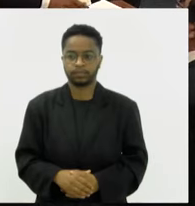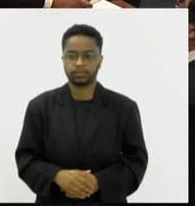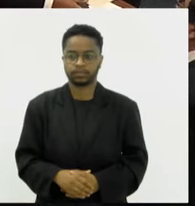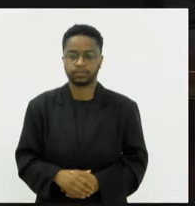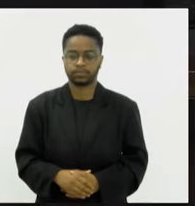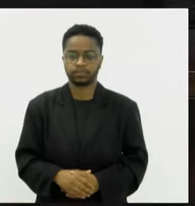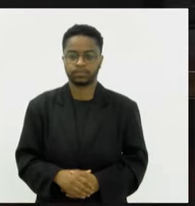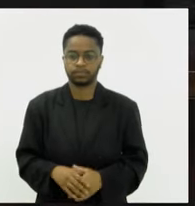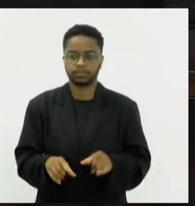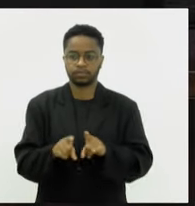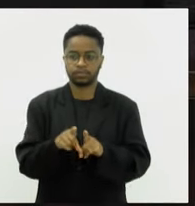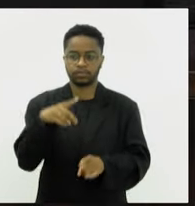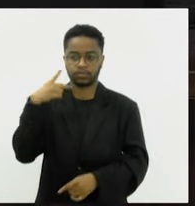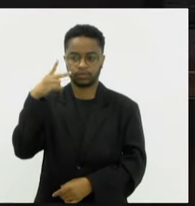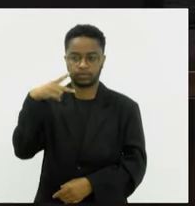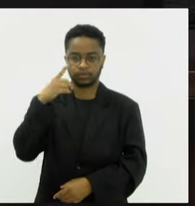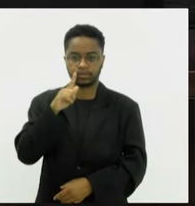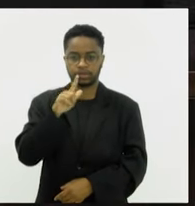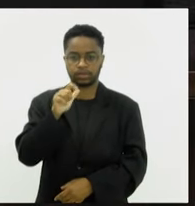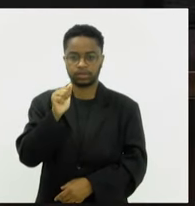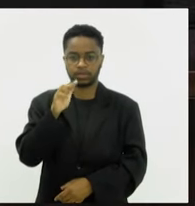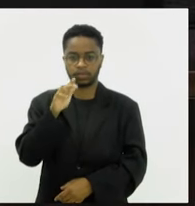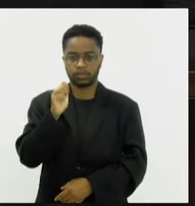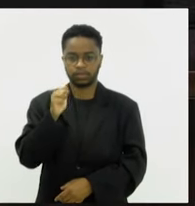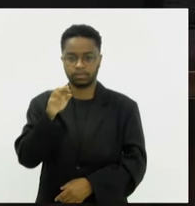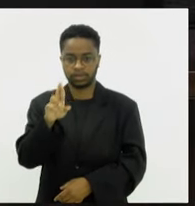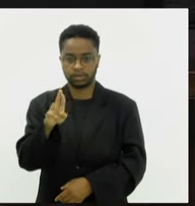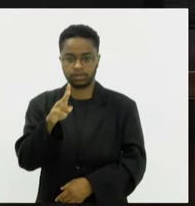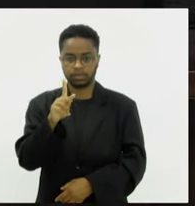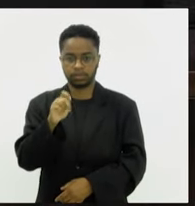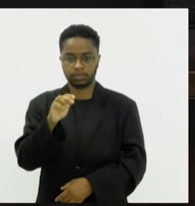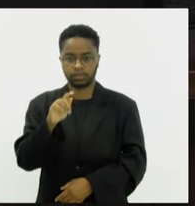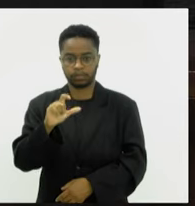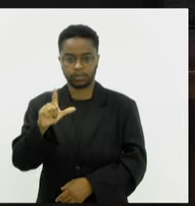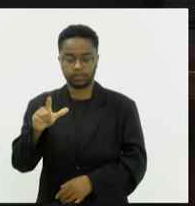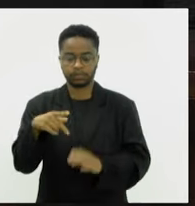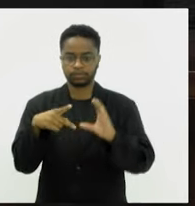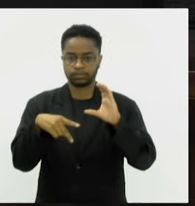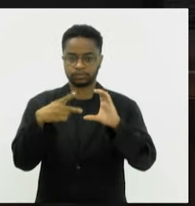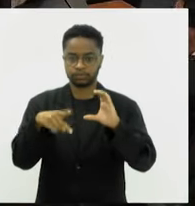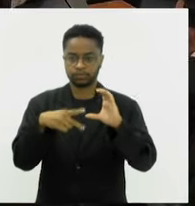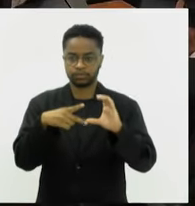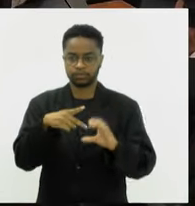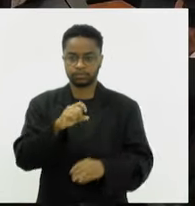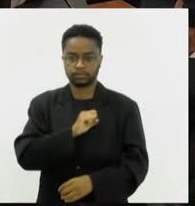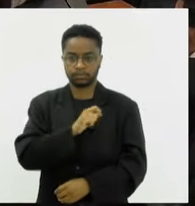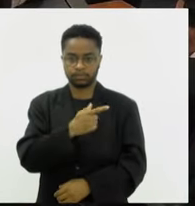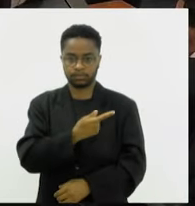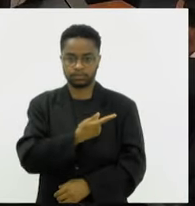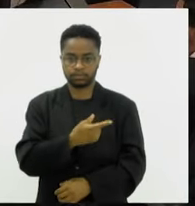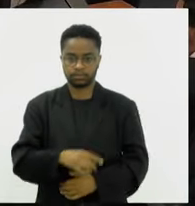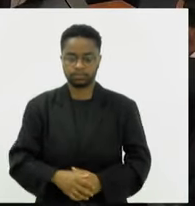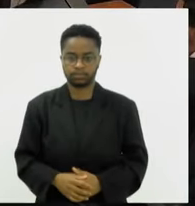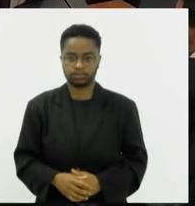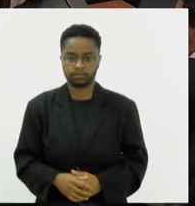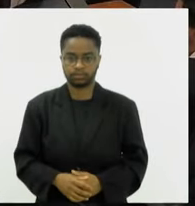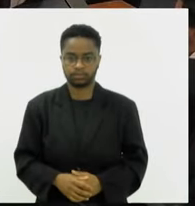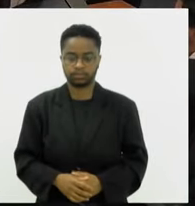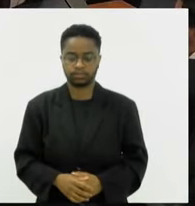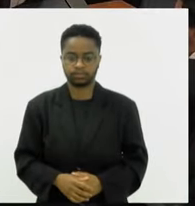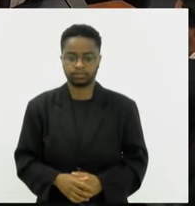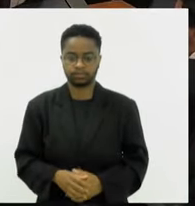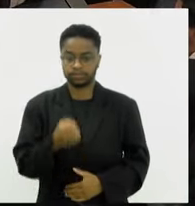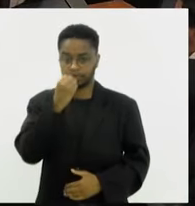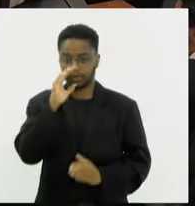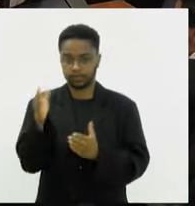O vereador também, Glauber Pobel, da Câmara Municipal de São Gonçalo? São Gonçalo.